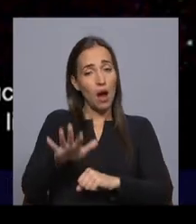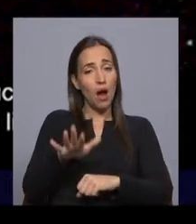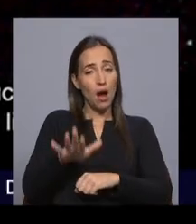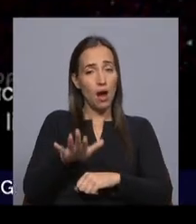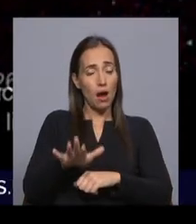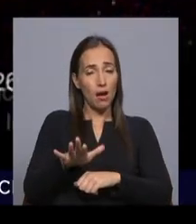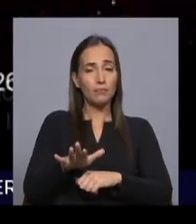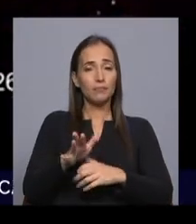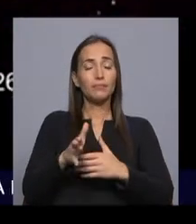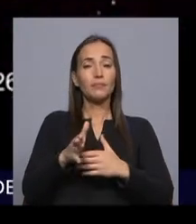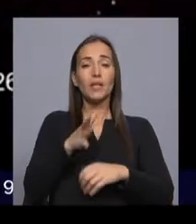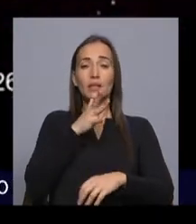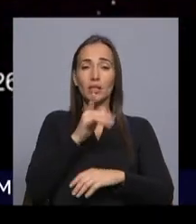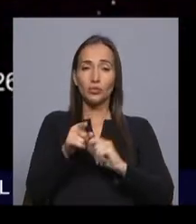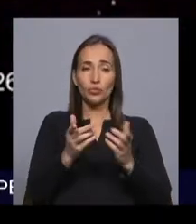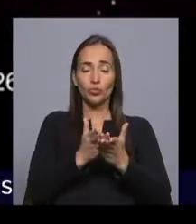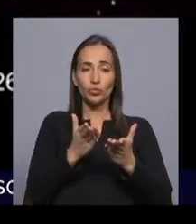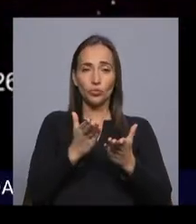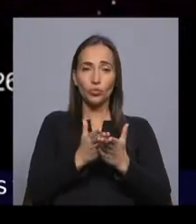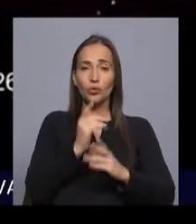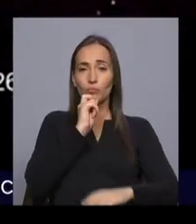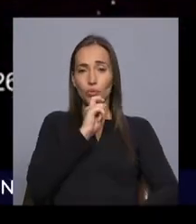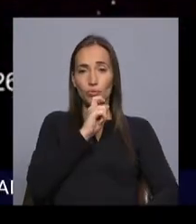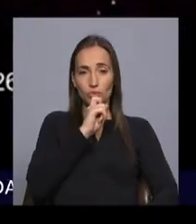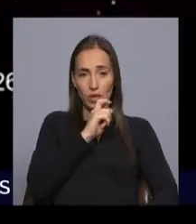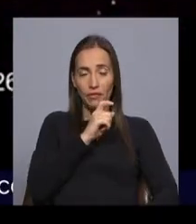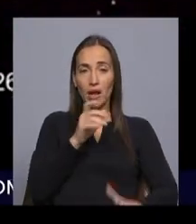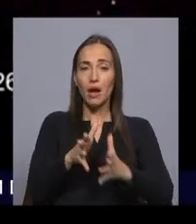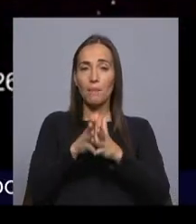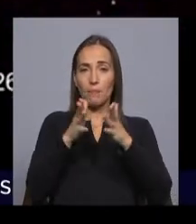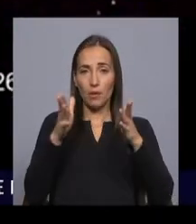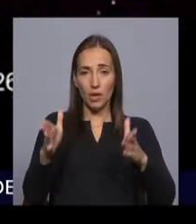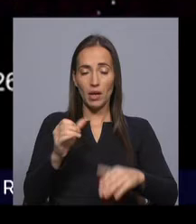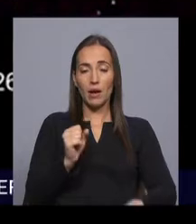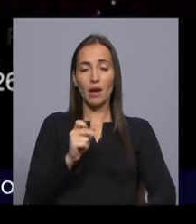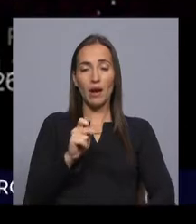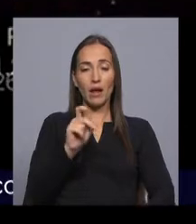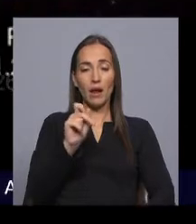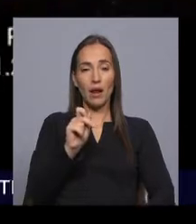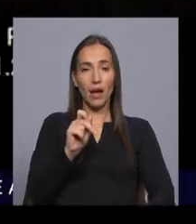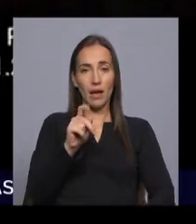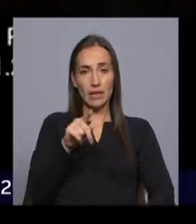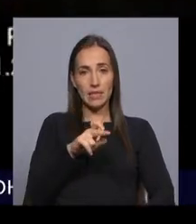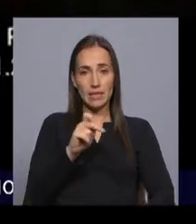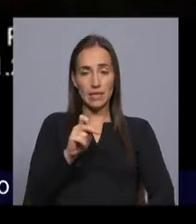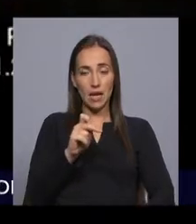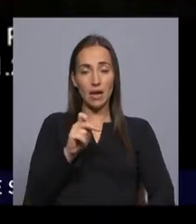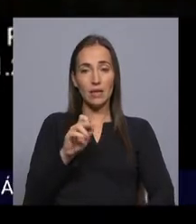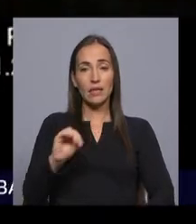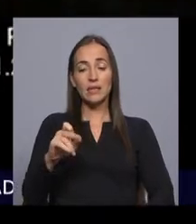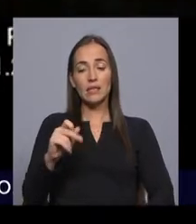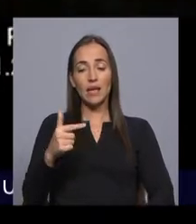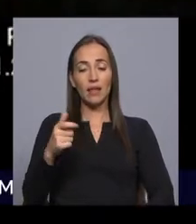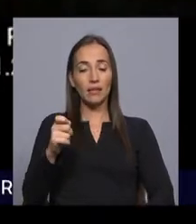tempo. E, portanto, diz este estudo que, muito provavelmente, a grande maioria das galáxias satélites estão, neste momento, ainda